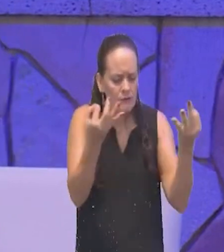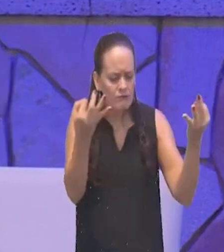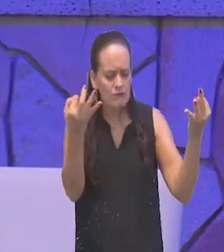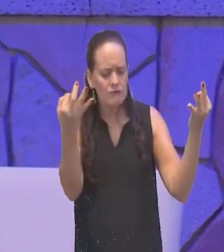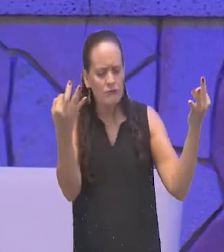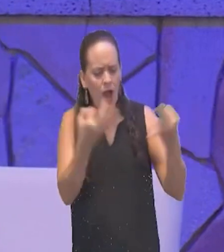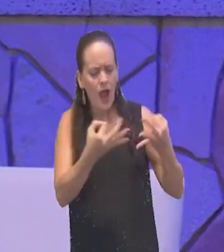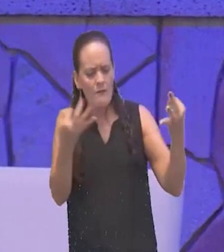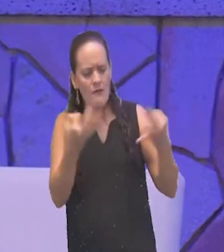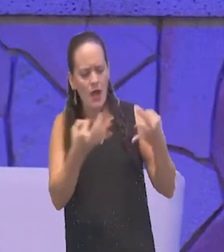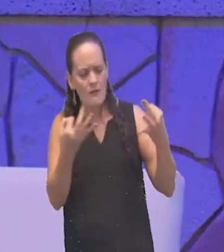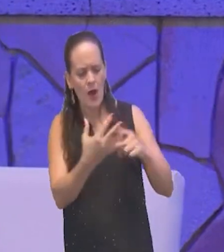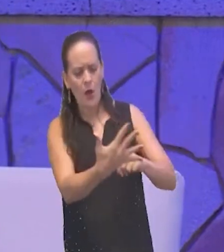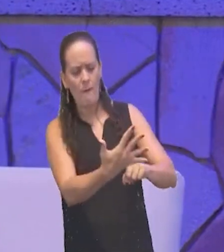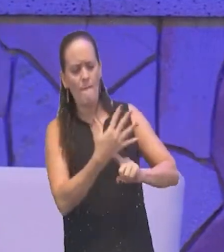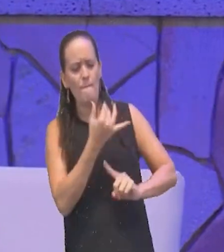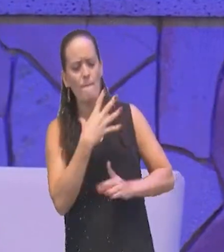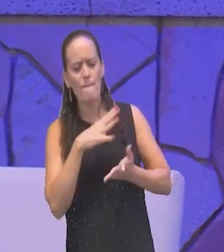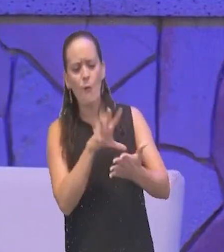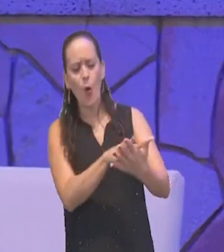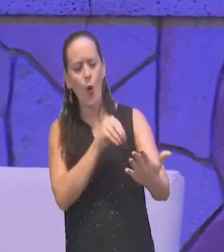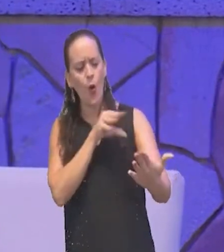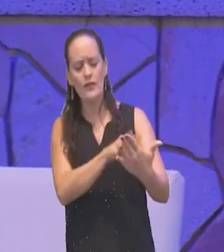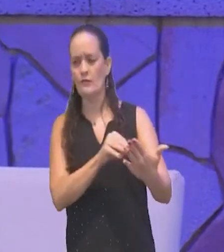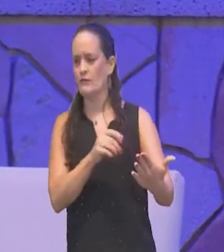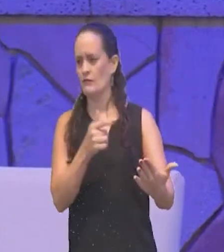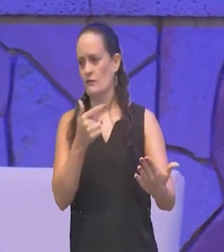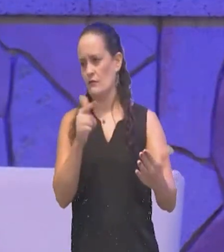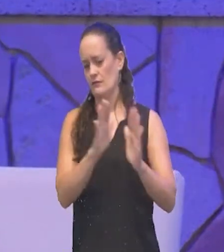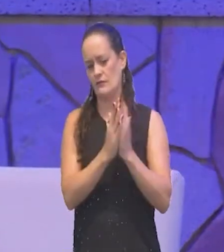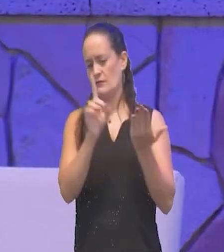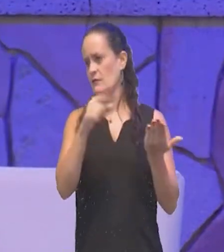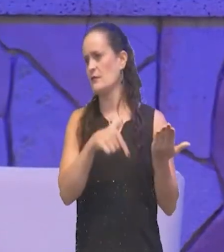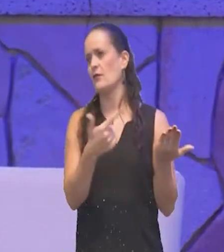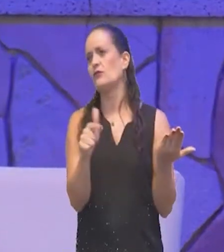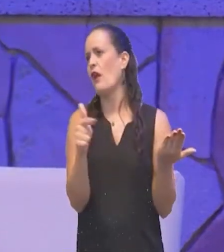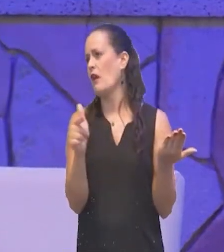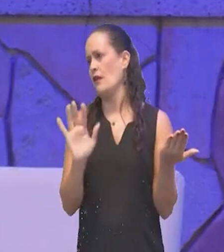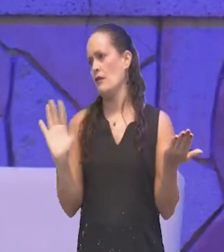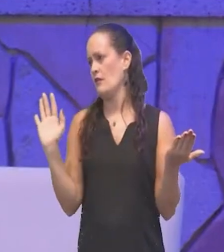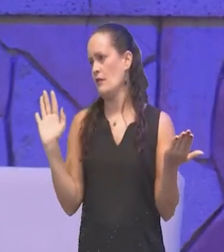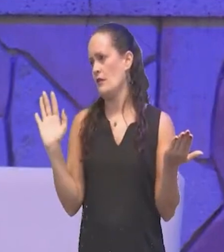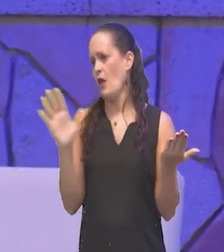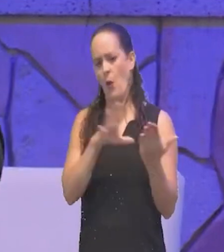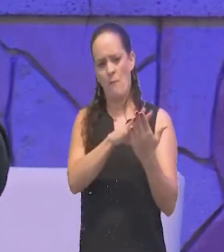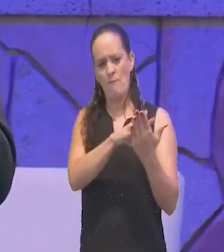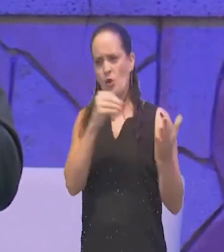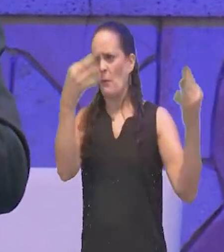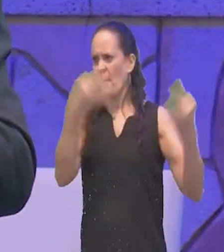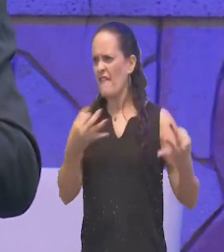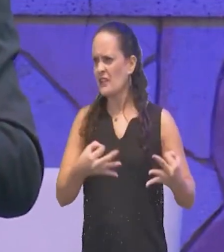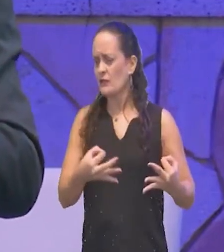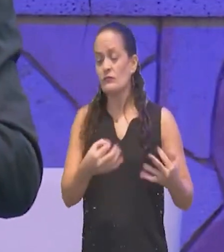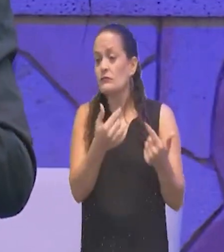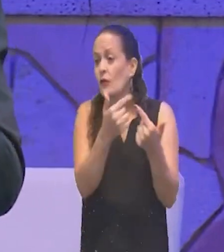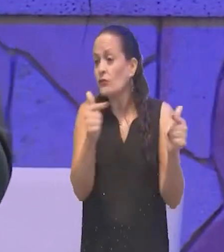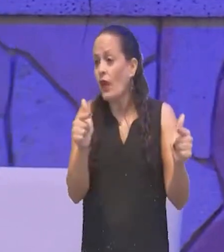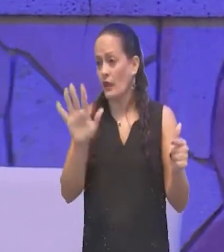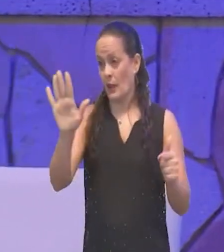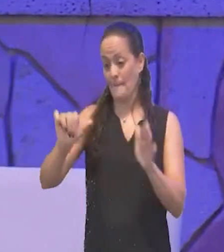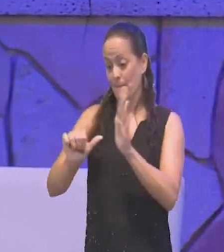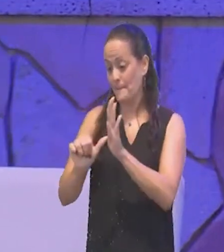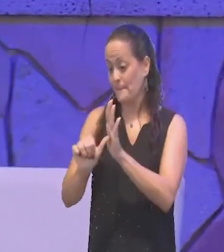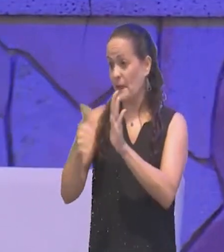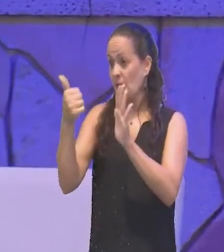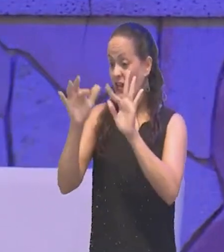você um referencial de perfeição. Nós não temos, muito pelo contrário. A primeira família na Bíblia que